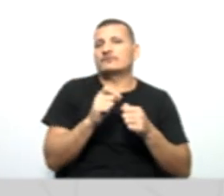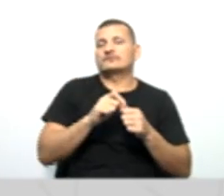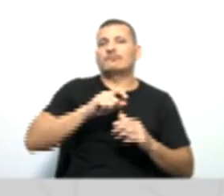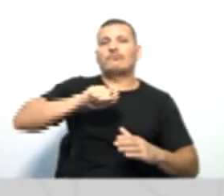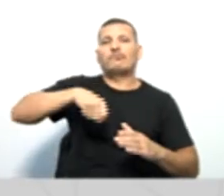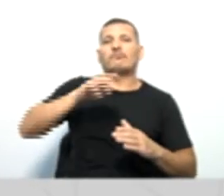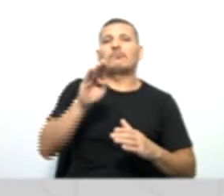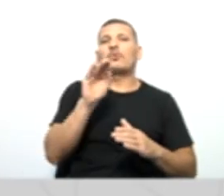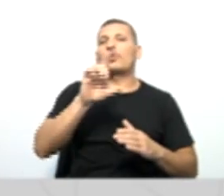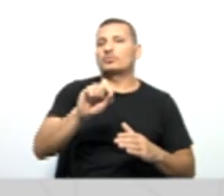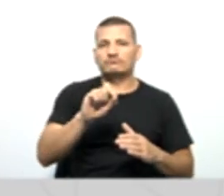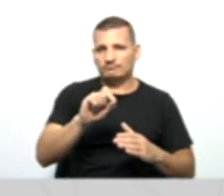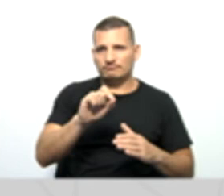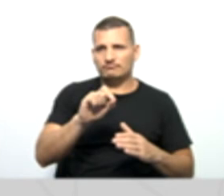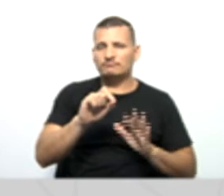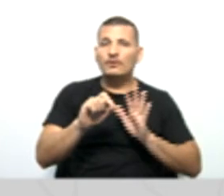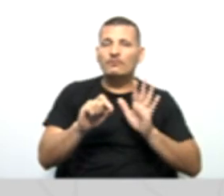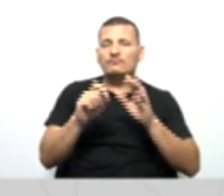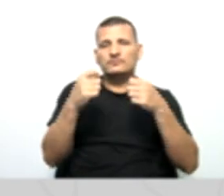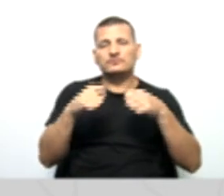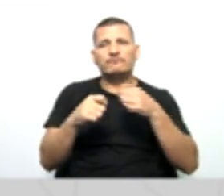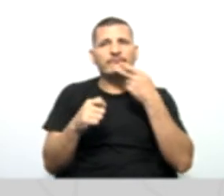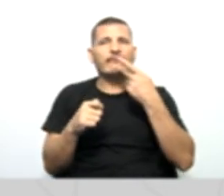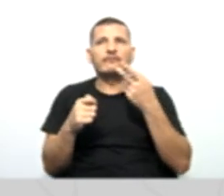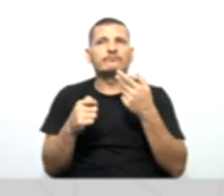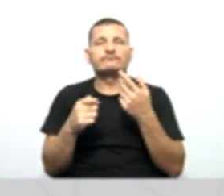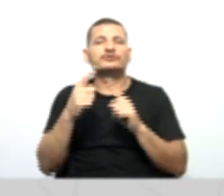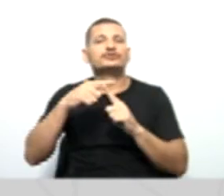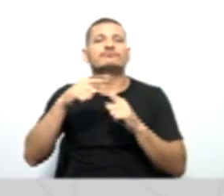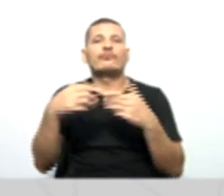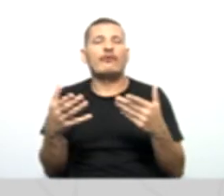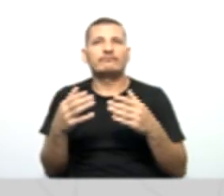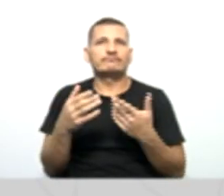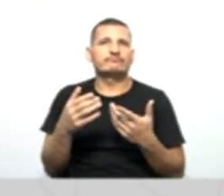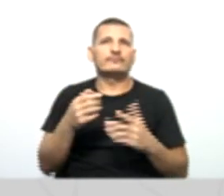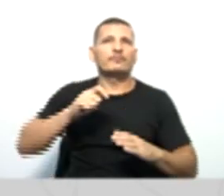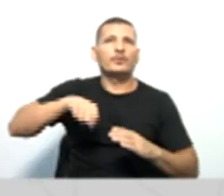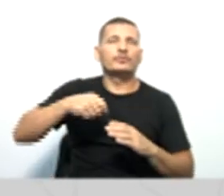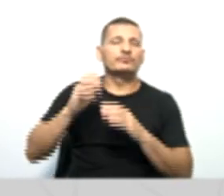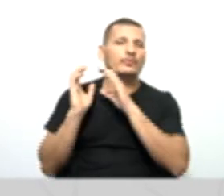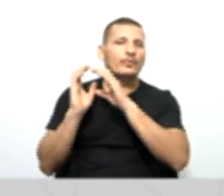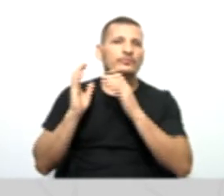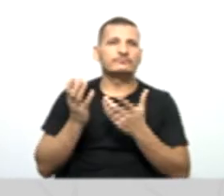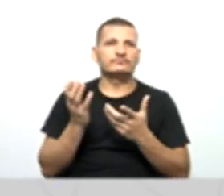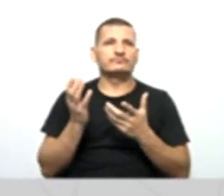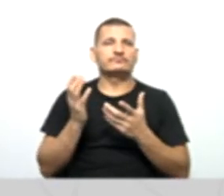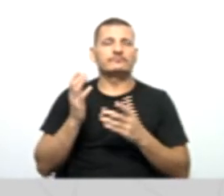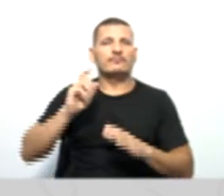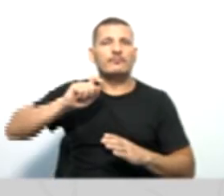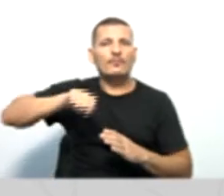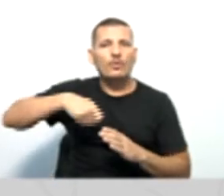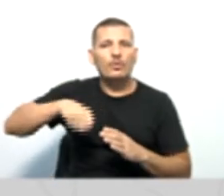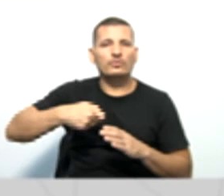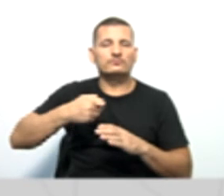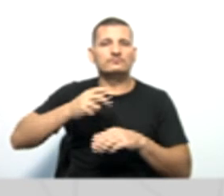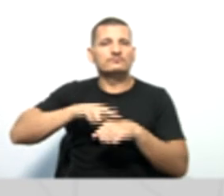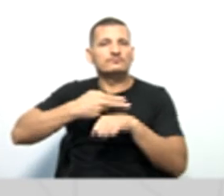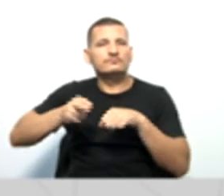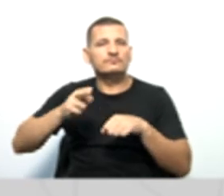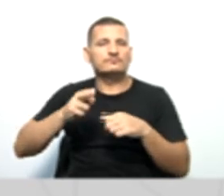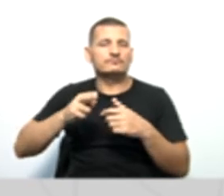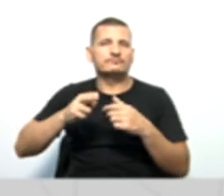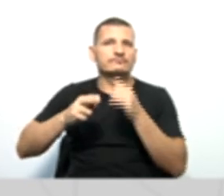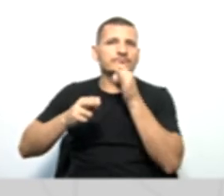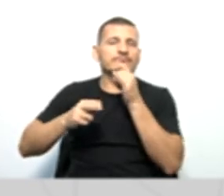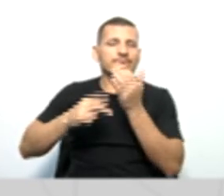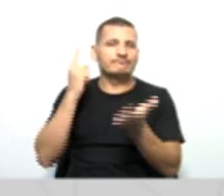falar qual é o tipo de bolo que você vai fazer. Vai fazer um bolo de coco? Você vai fazer um bolo de chocolate? Então, se a gente vai definir lá, vamos